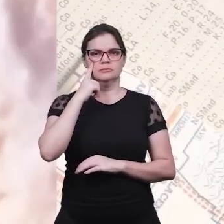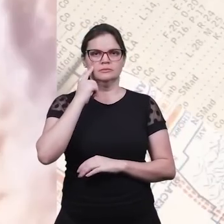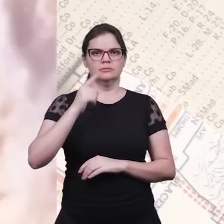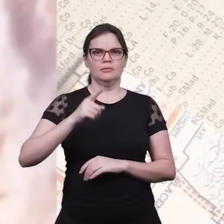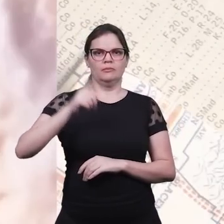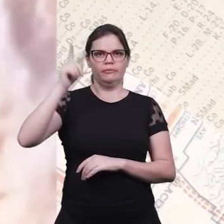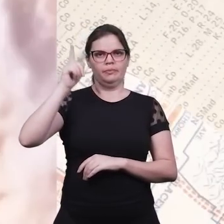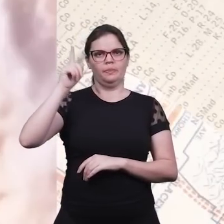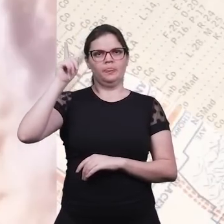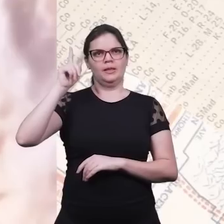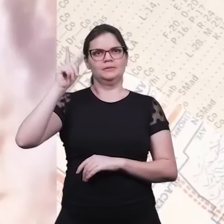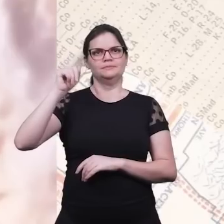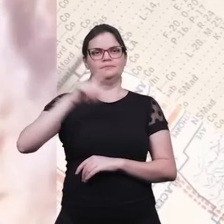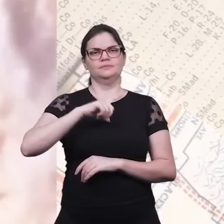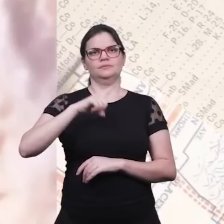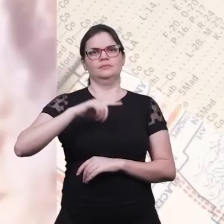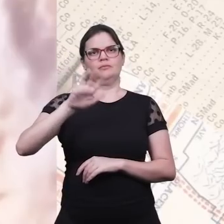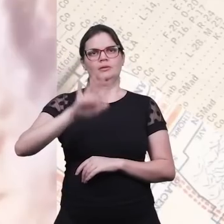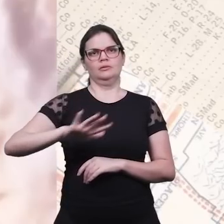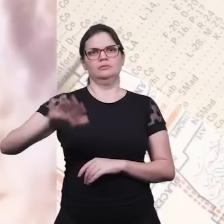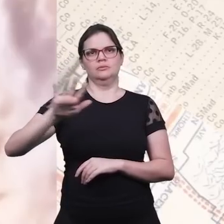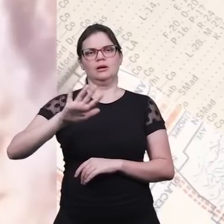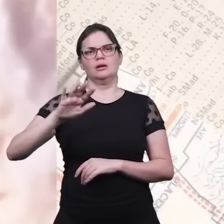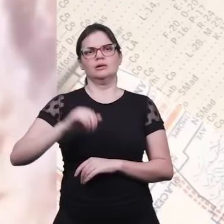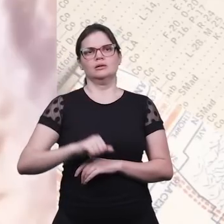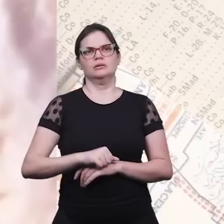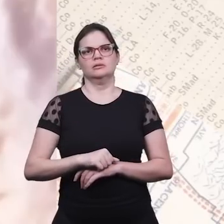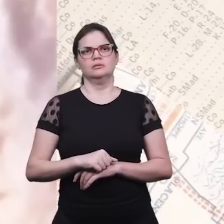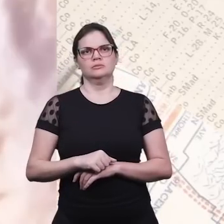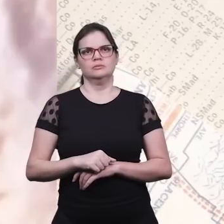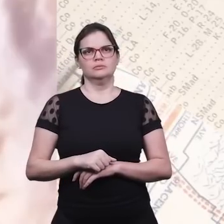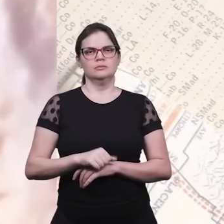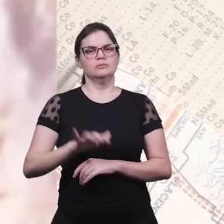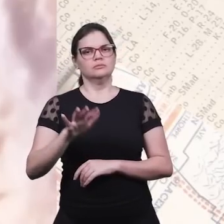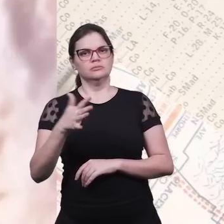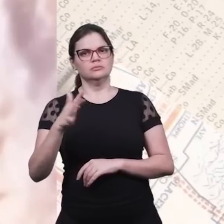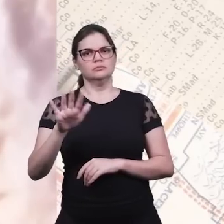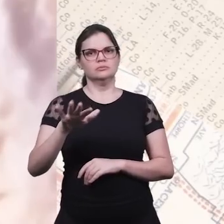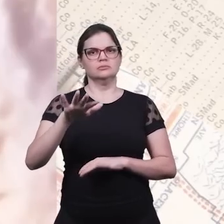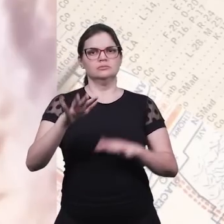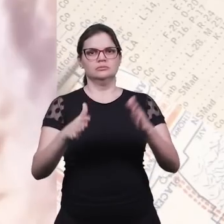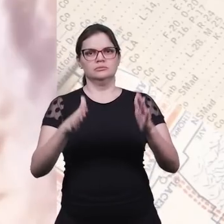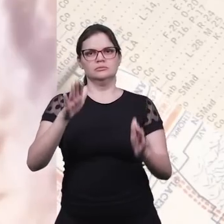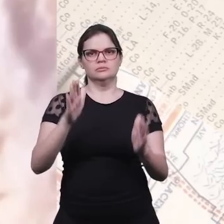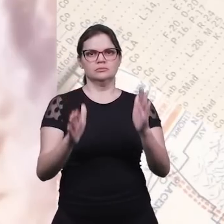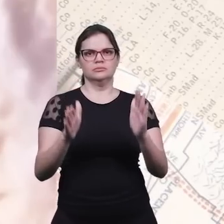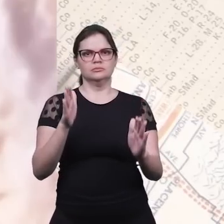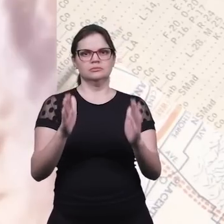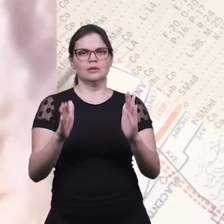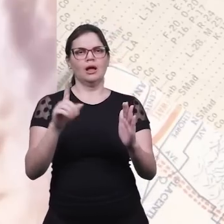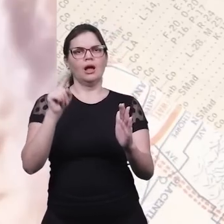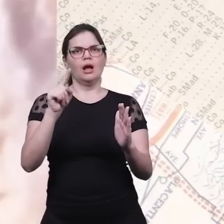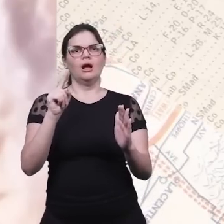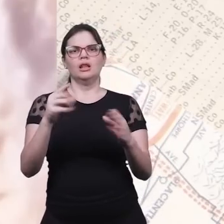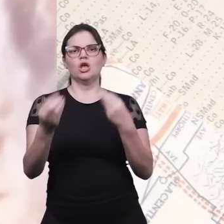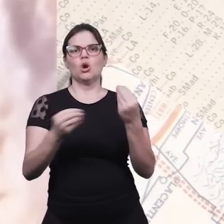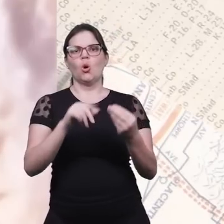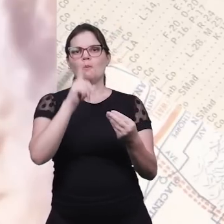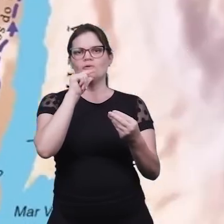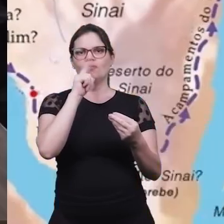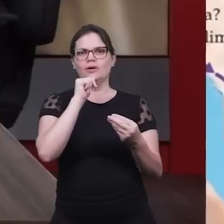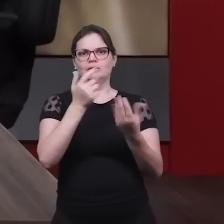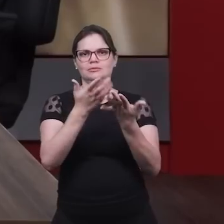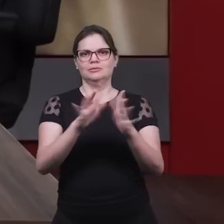como afirmar, né? Um pouco mais abaixo ali seria as águas de Mara. Mara, Elim. Onde a